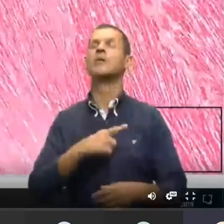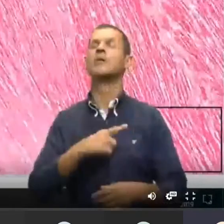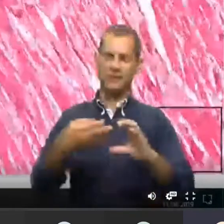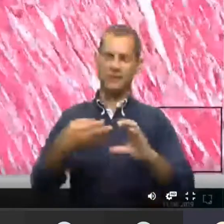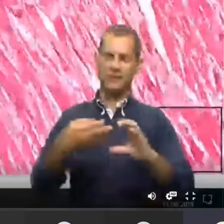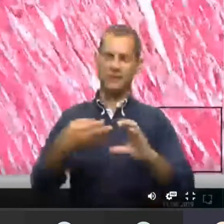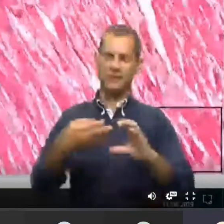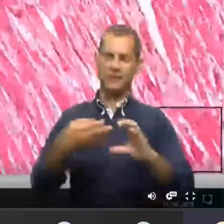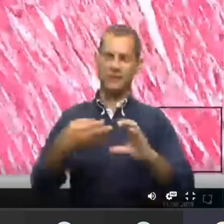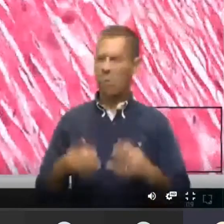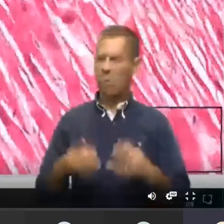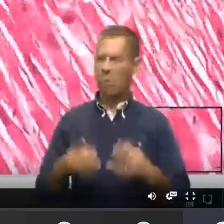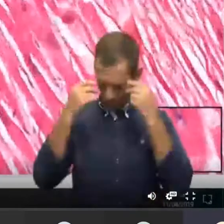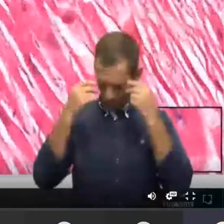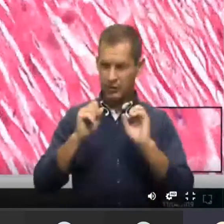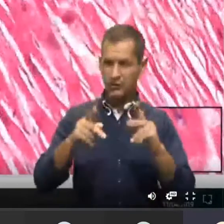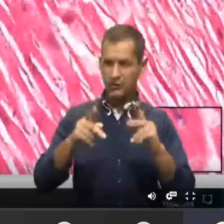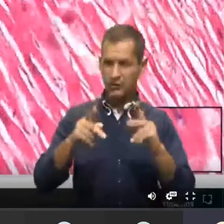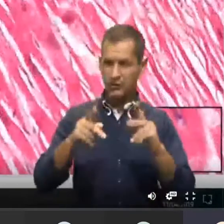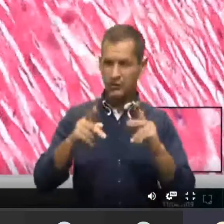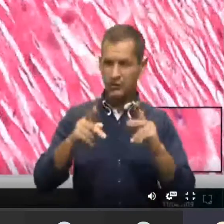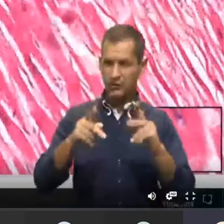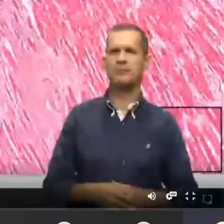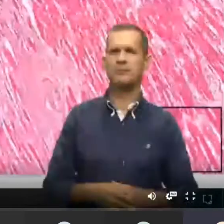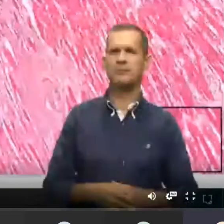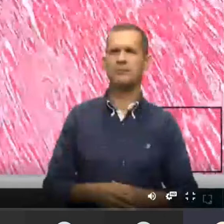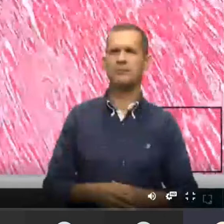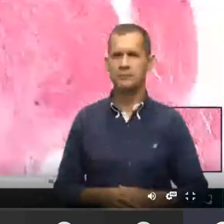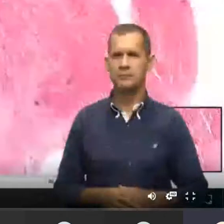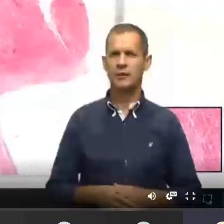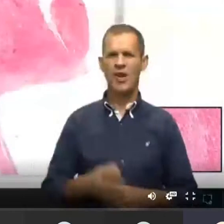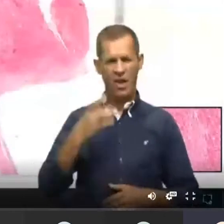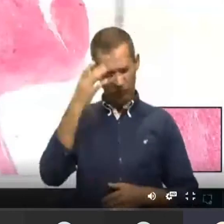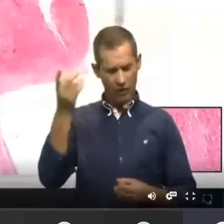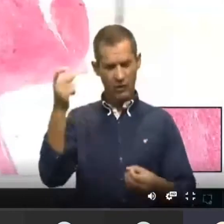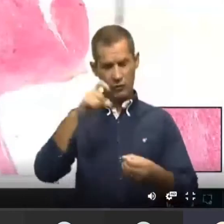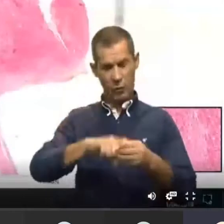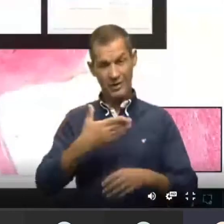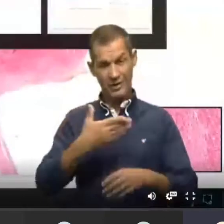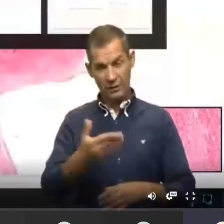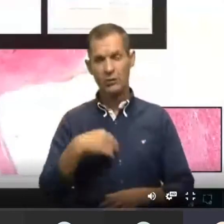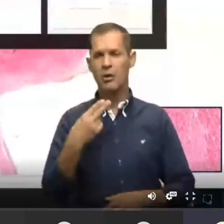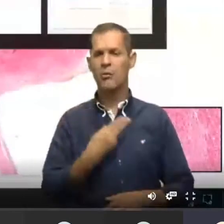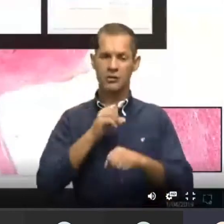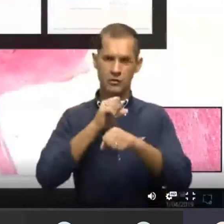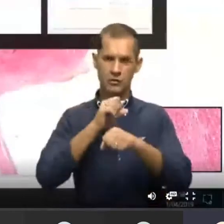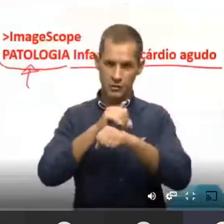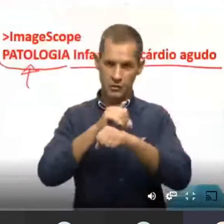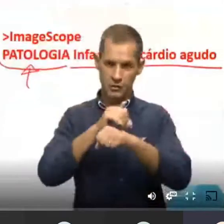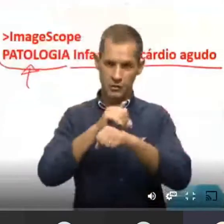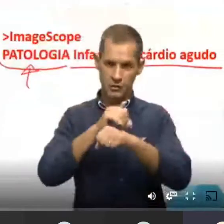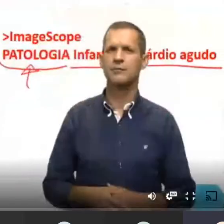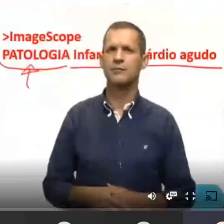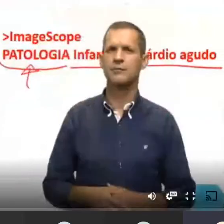as células normais, ok? Tranquilo. Vamos voltar então para o nosso slide